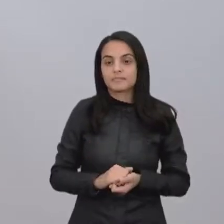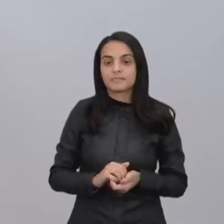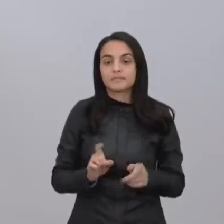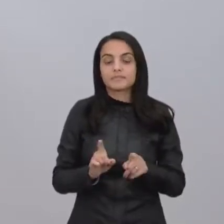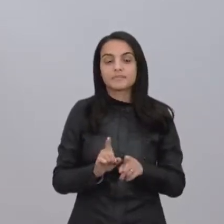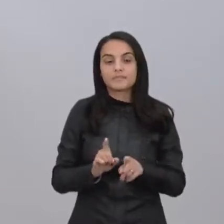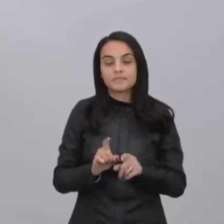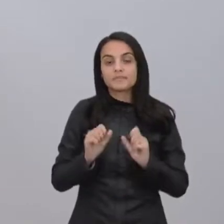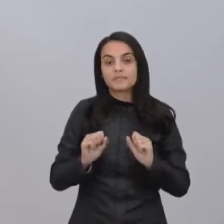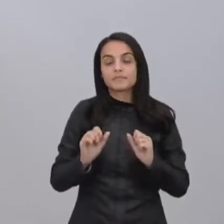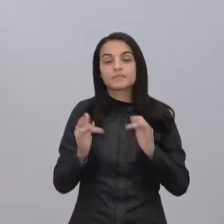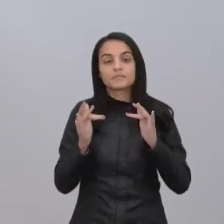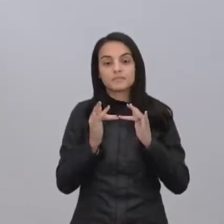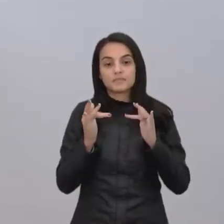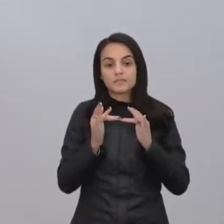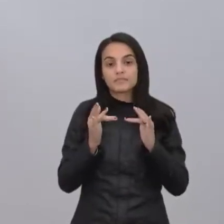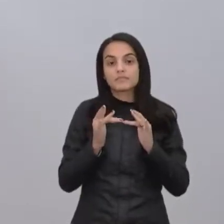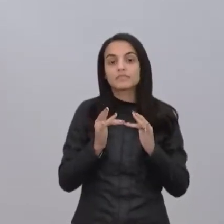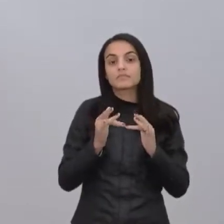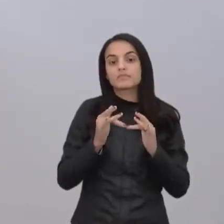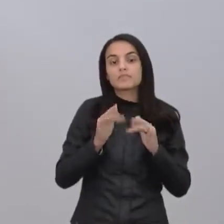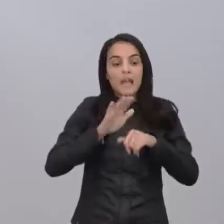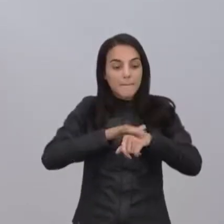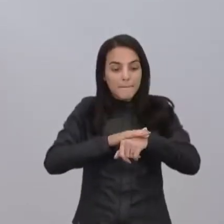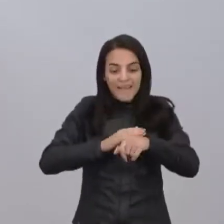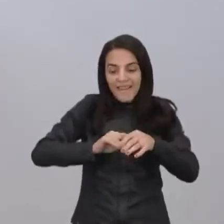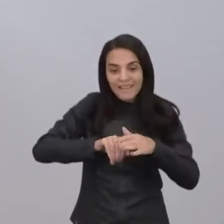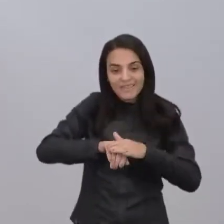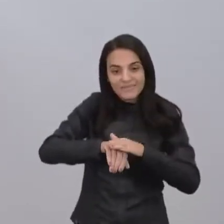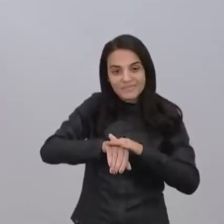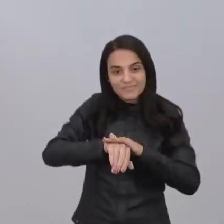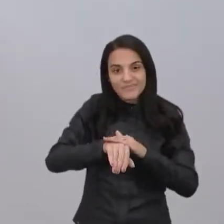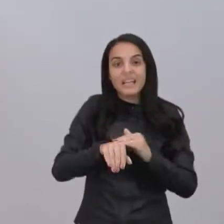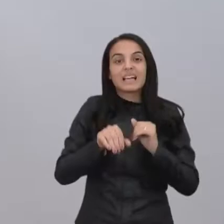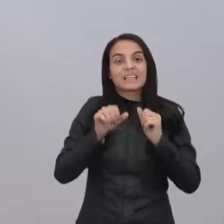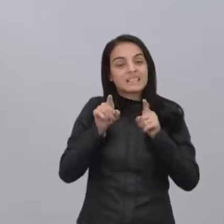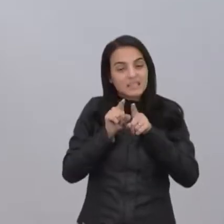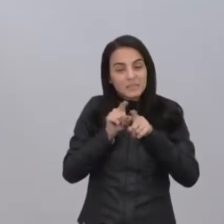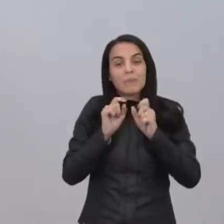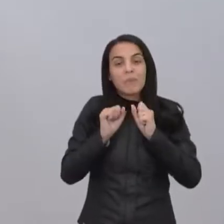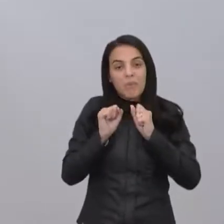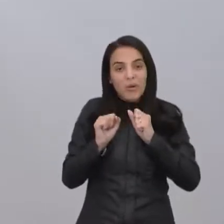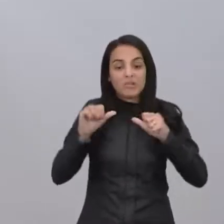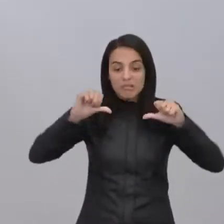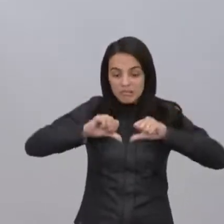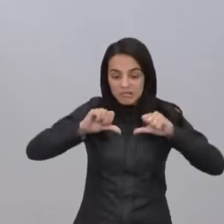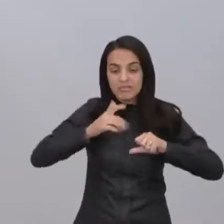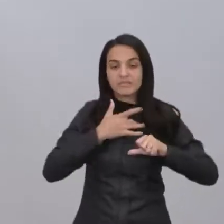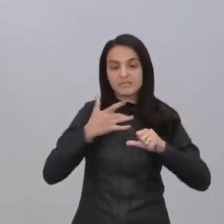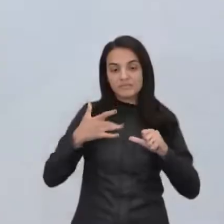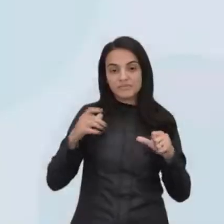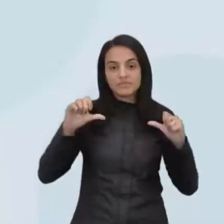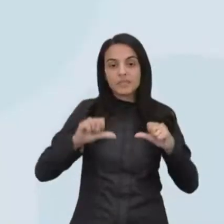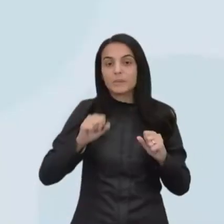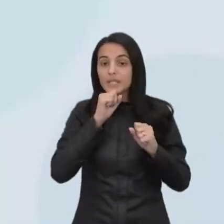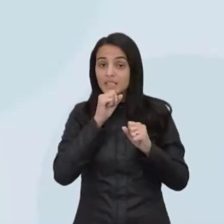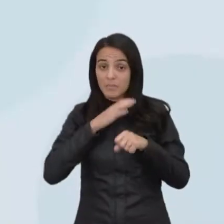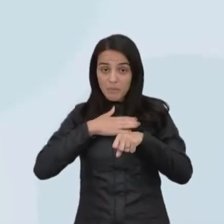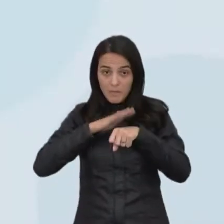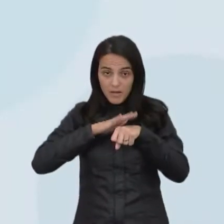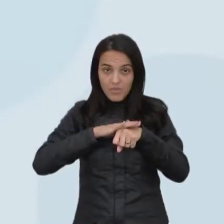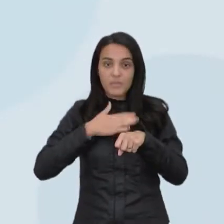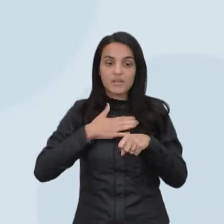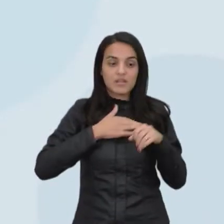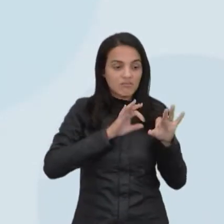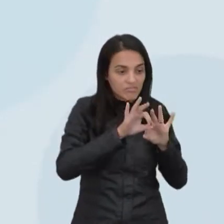também pode ser pelo contato dérmico, ou seja, contato com a pele. Então, muitas vezes eu faço a manipulação do